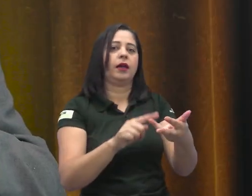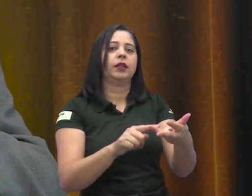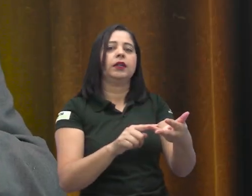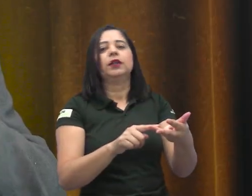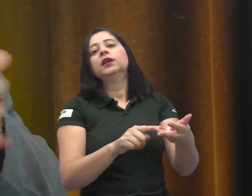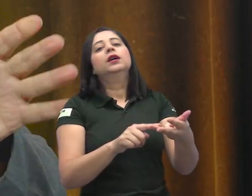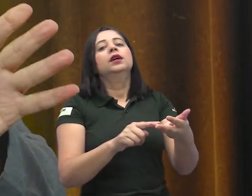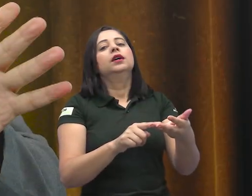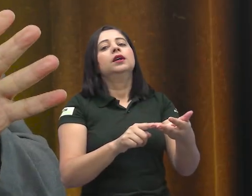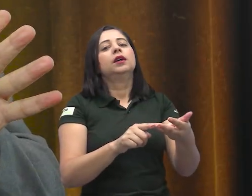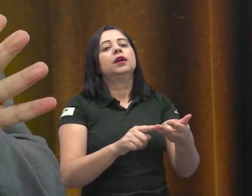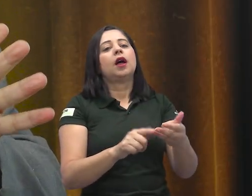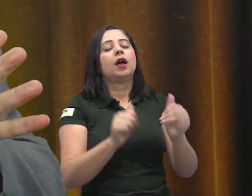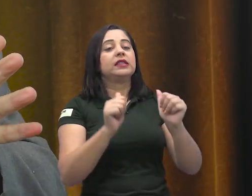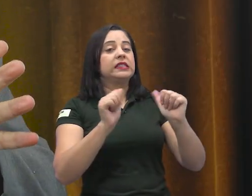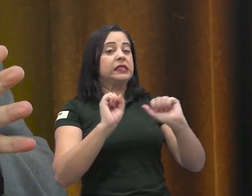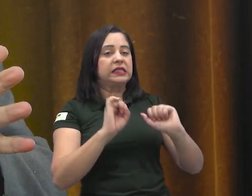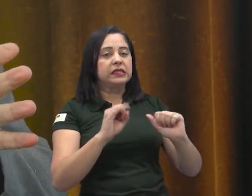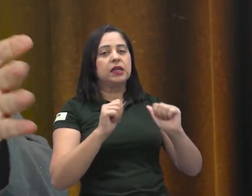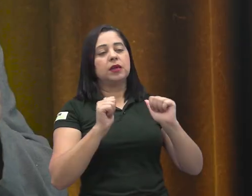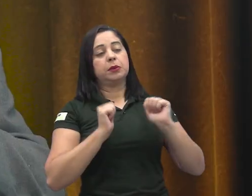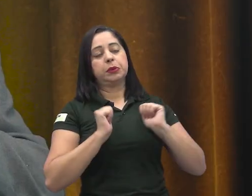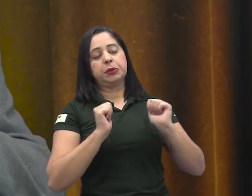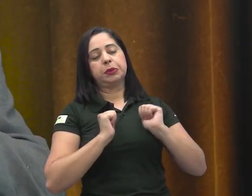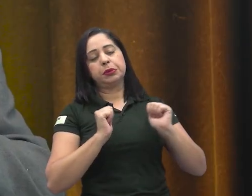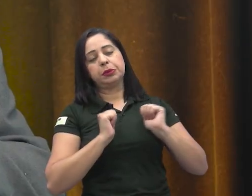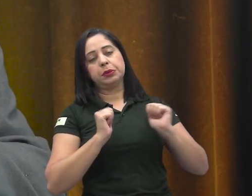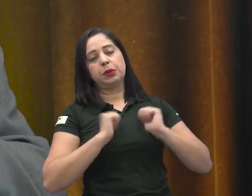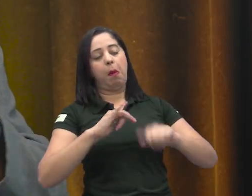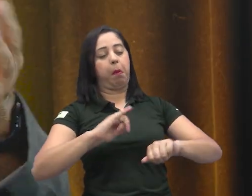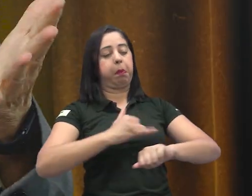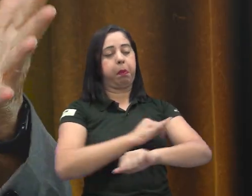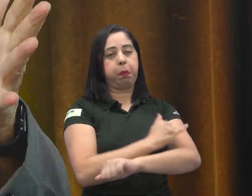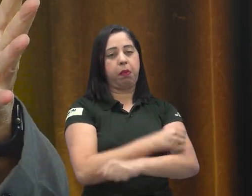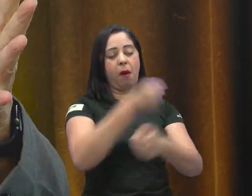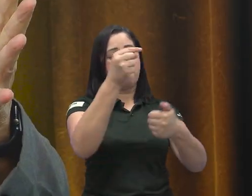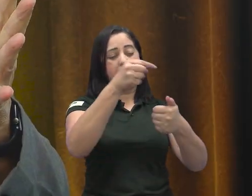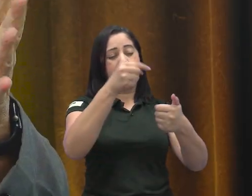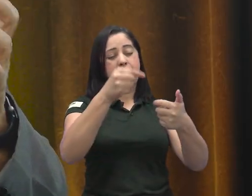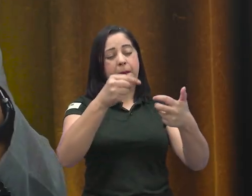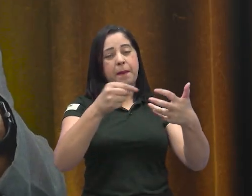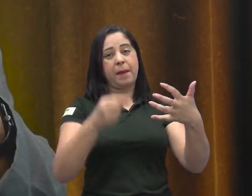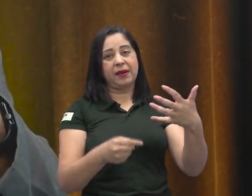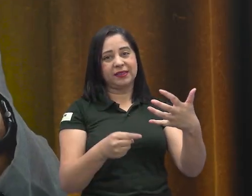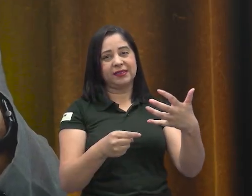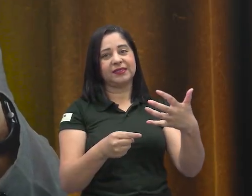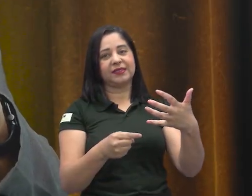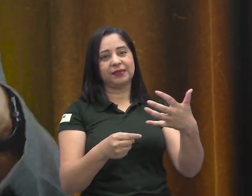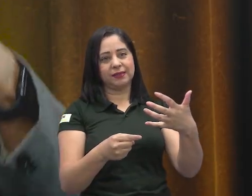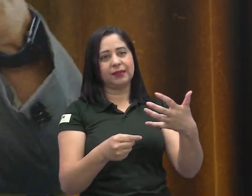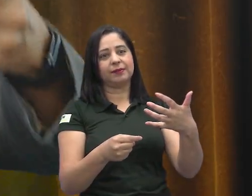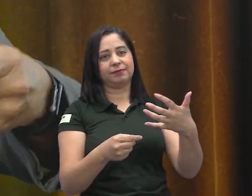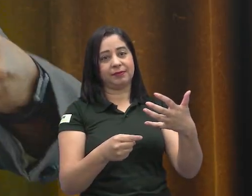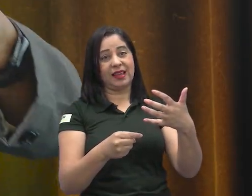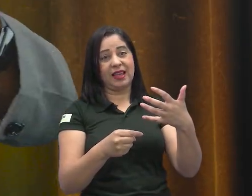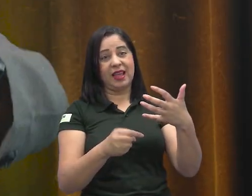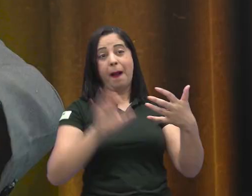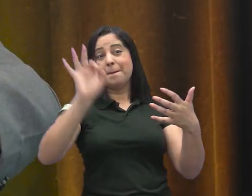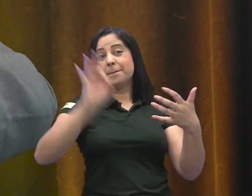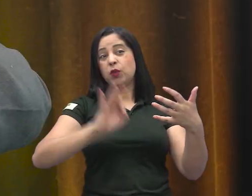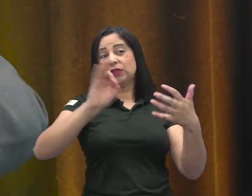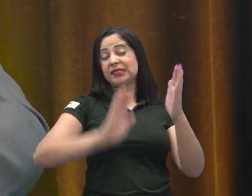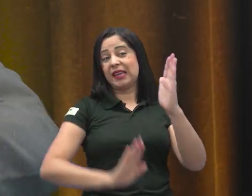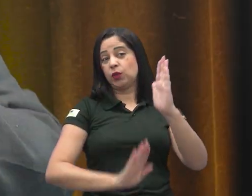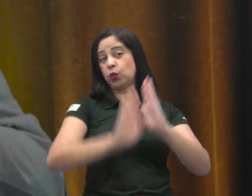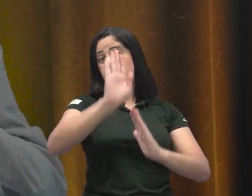triglicerídeo elevado, o sedentarismo, a obesidade, todos esses fatores são fatores que aumentam a